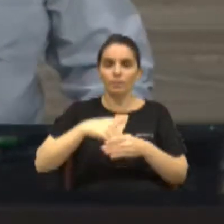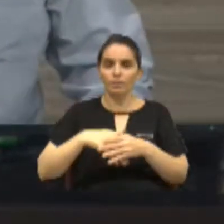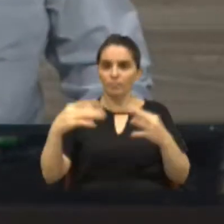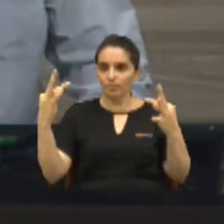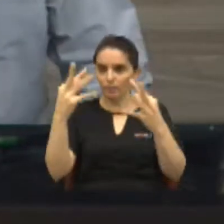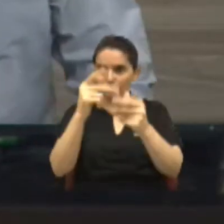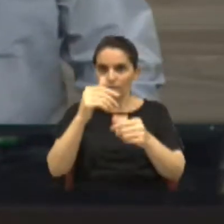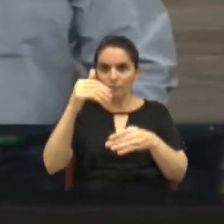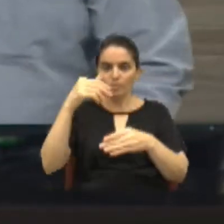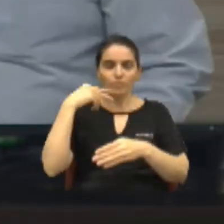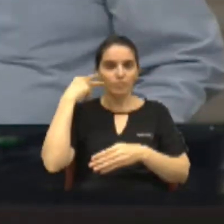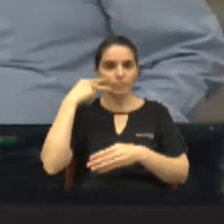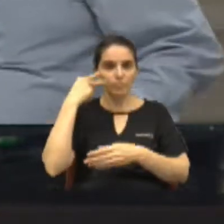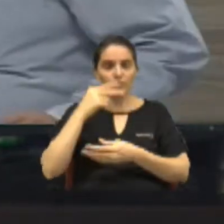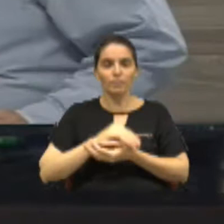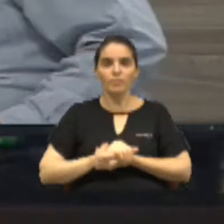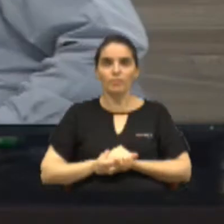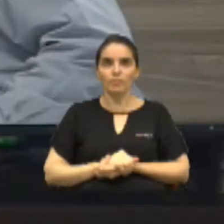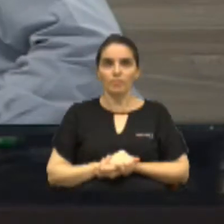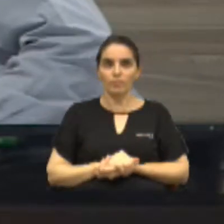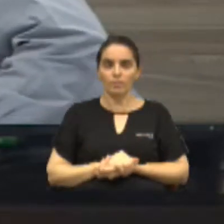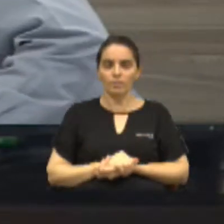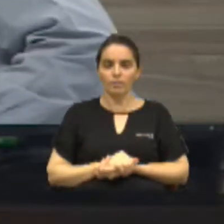os vereadores.